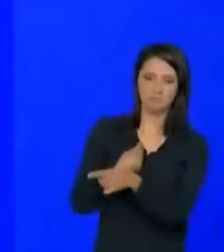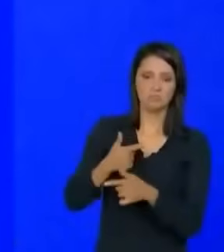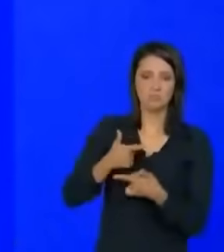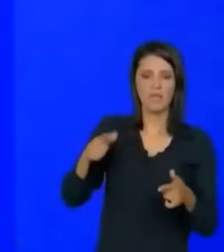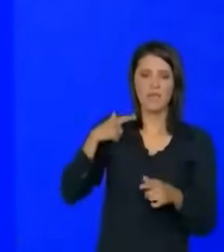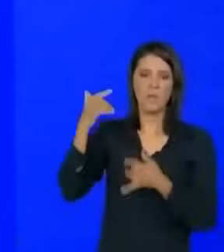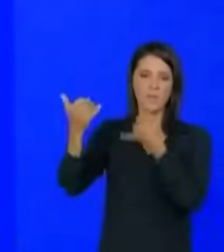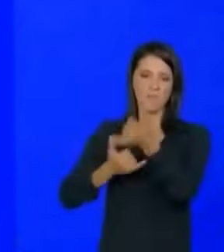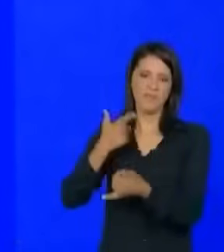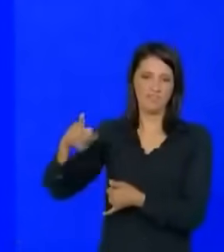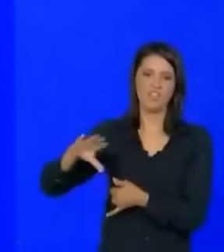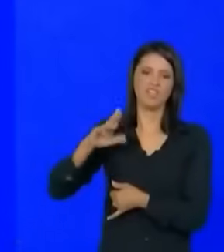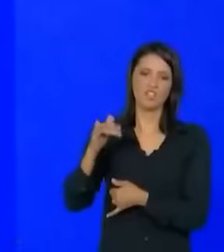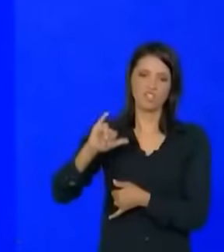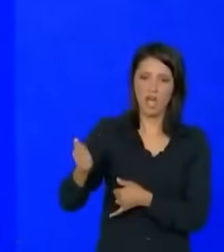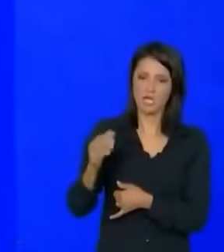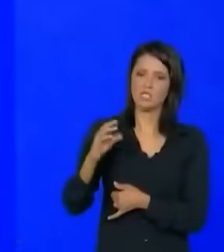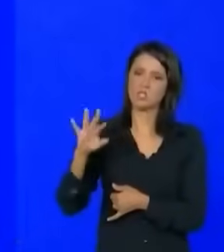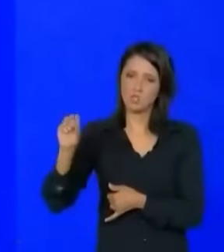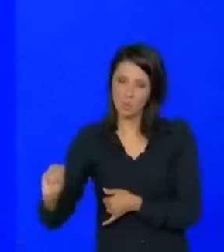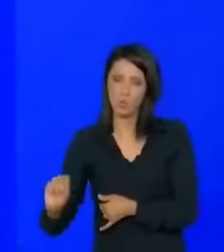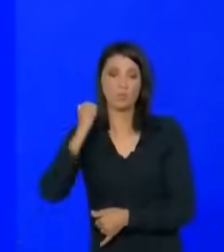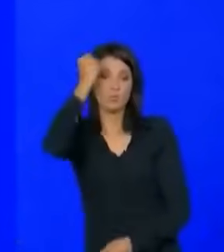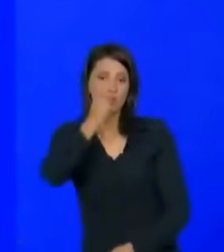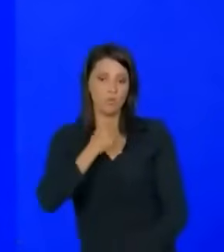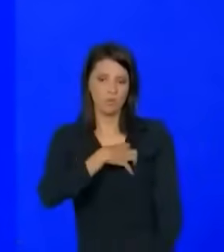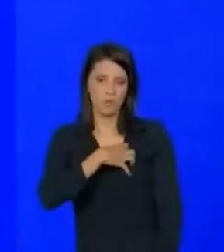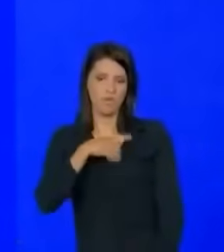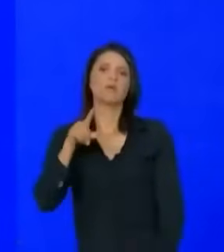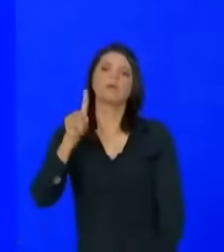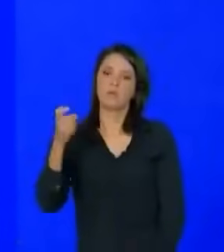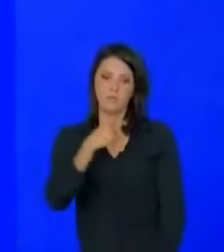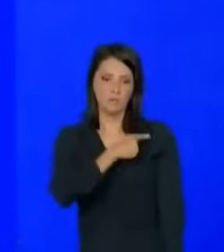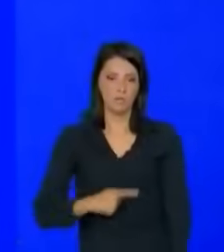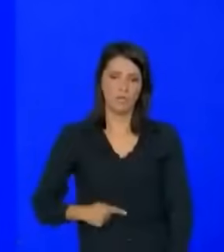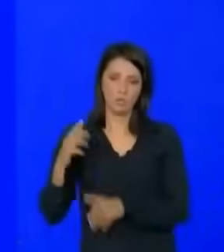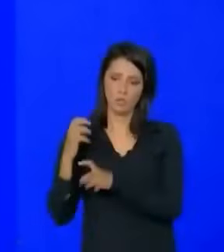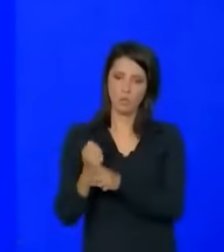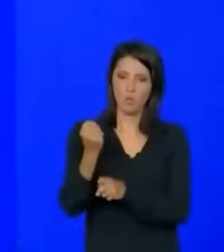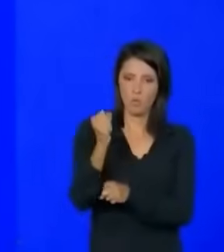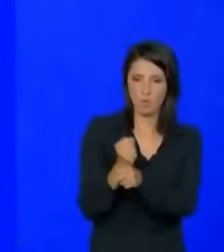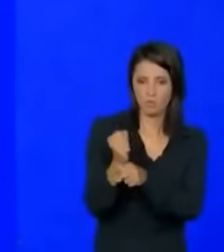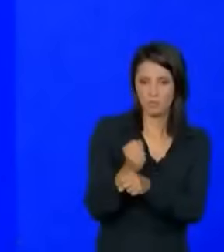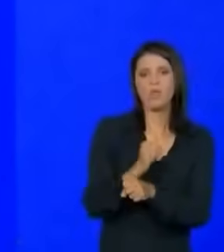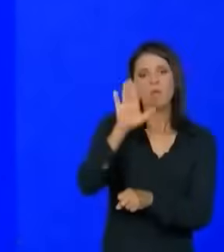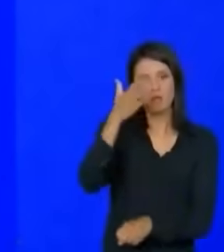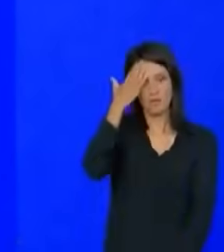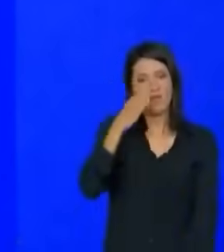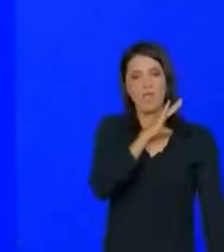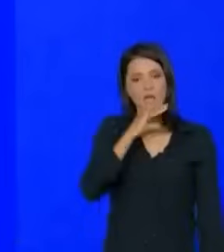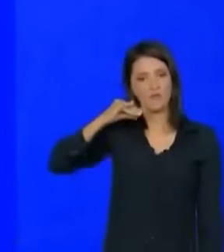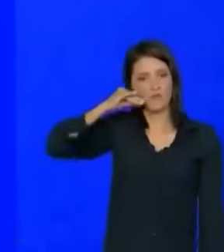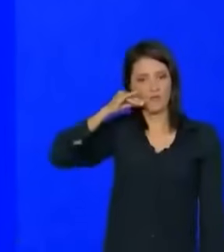vag porque o Jaque vag é nosso senador da Bahia foi Governador 8 anos e eu sei que o aif é da Bahia o aif